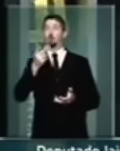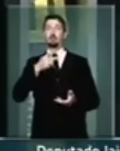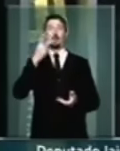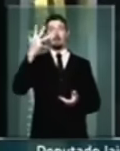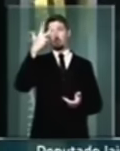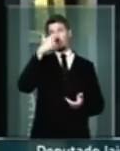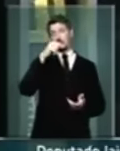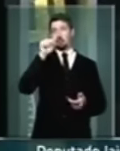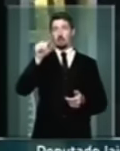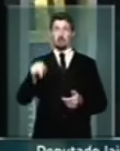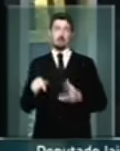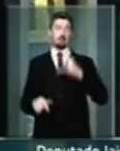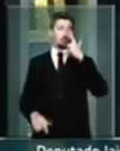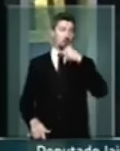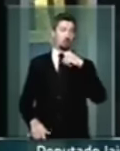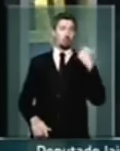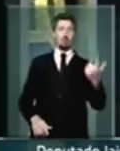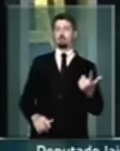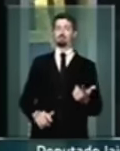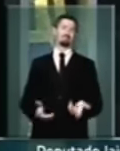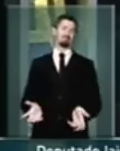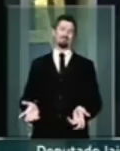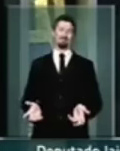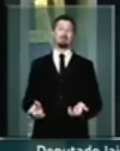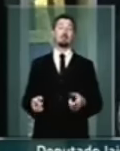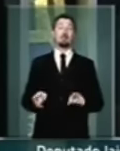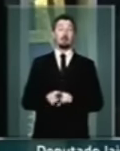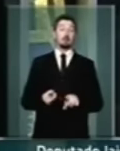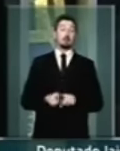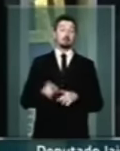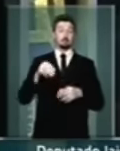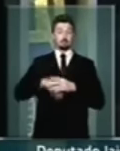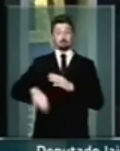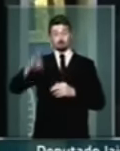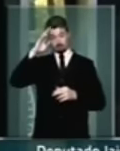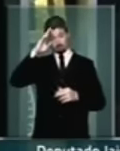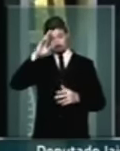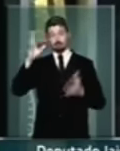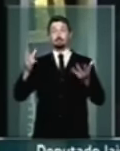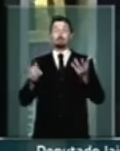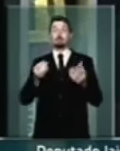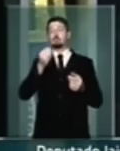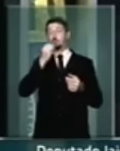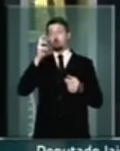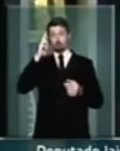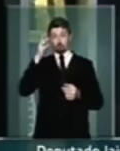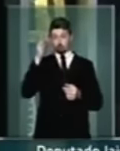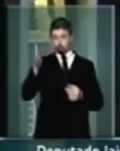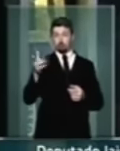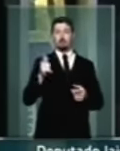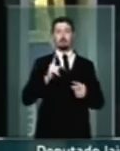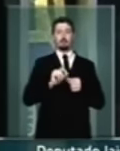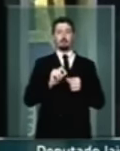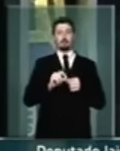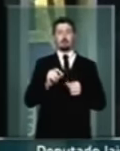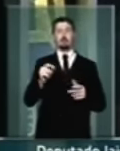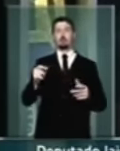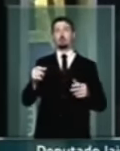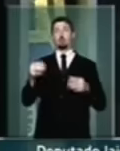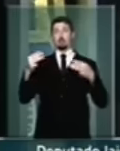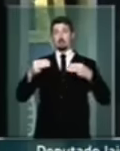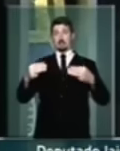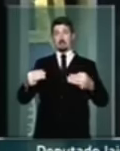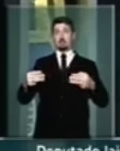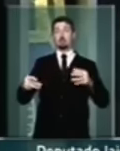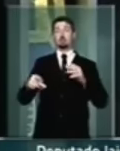outro acolá. E outros casos também existem dentro das Forças Armadas, que teria Vossa Excelência determinar que o novo ministro da